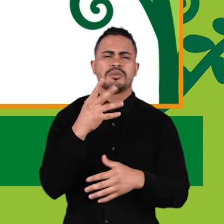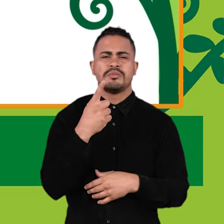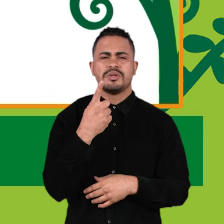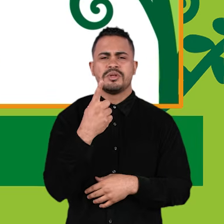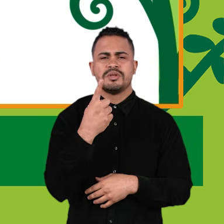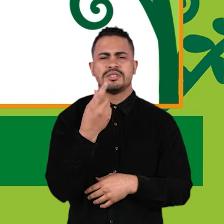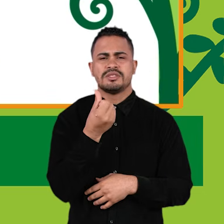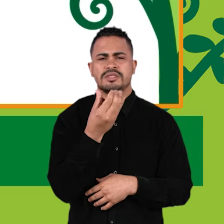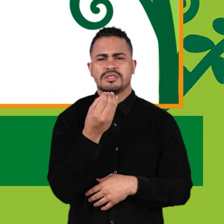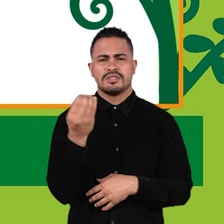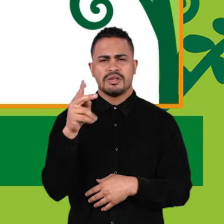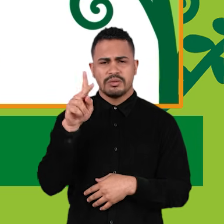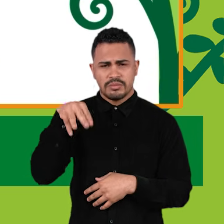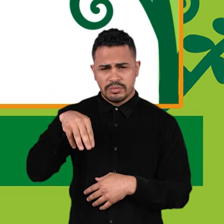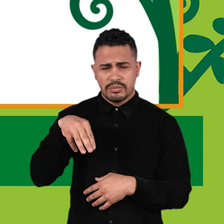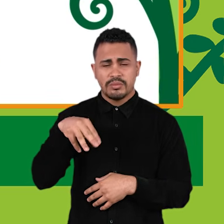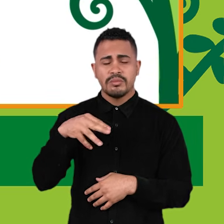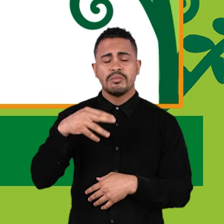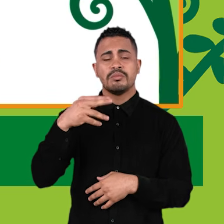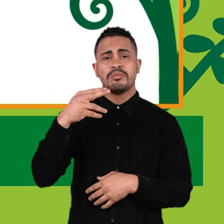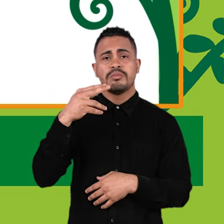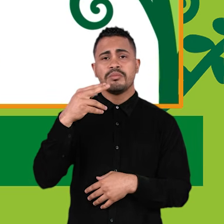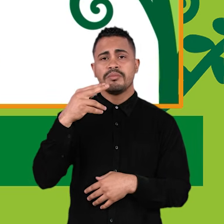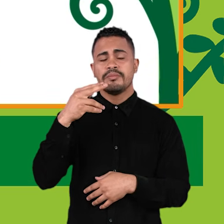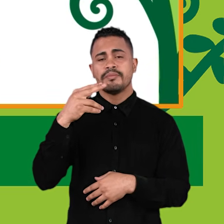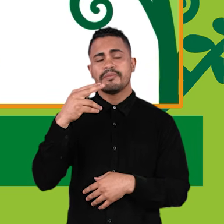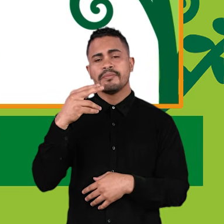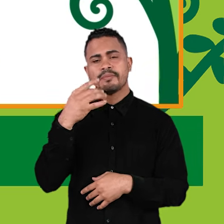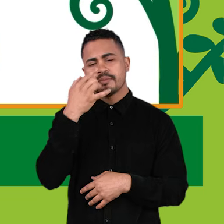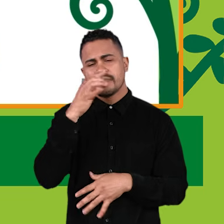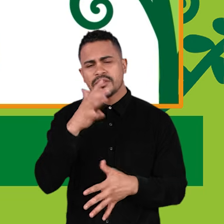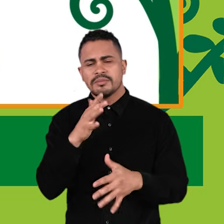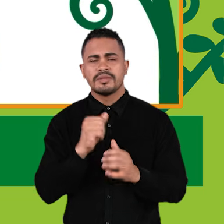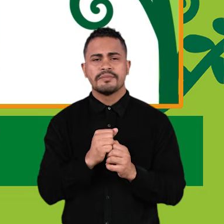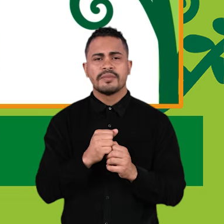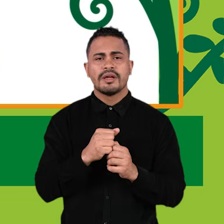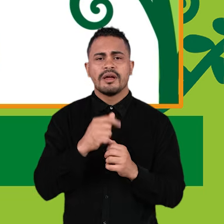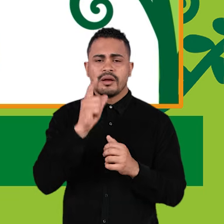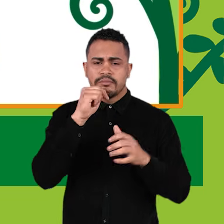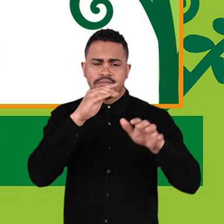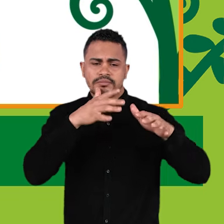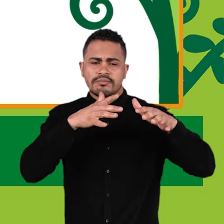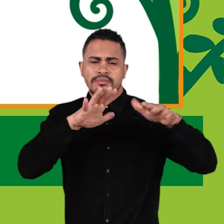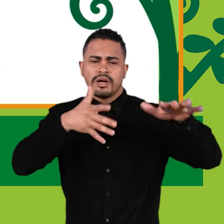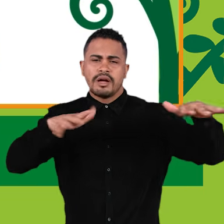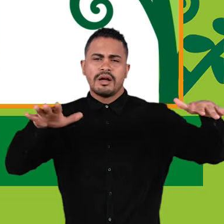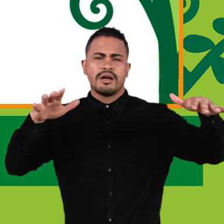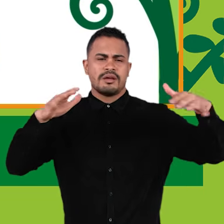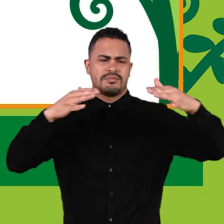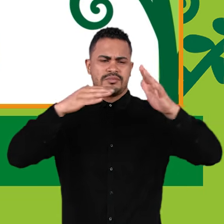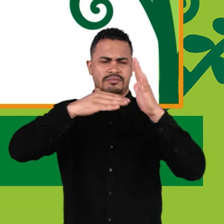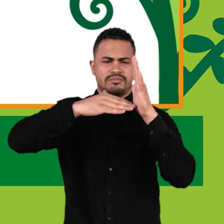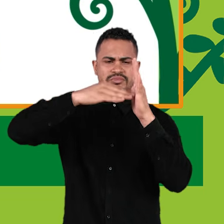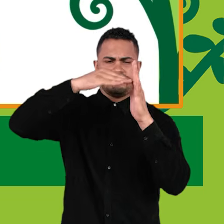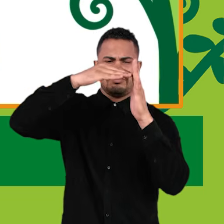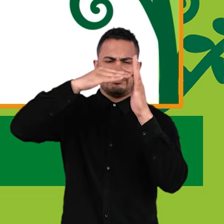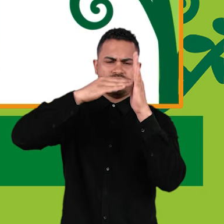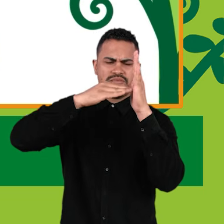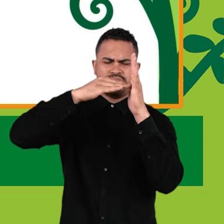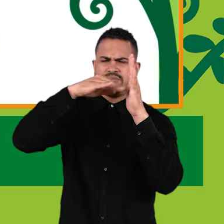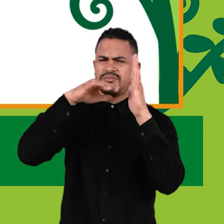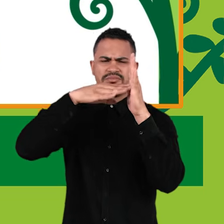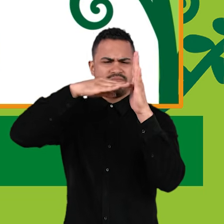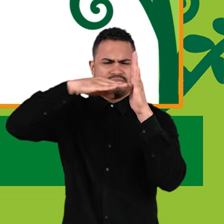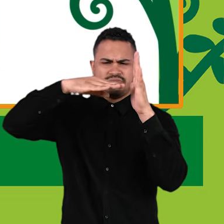menos 1.600 km por hora, você tem o relevo do oceano mais ou menos constante, né? As modificações são mínimas. Então, você